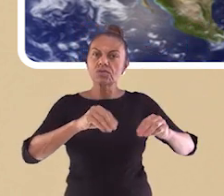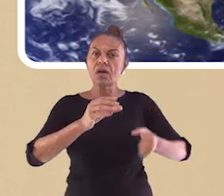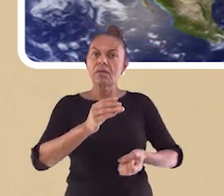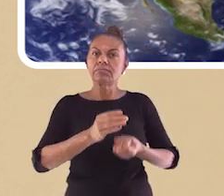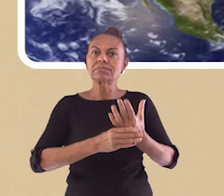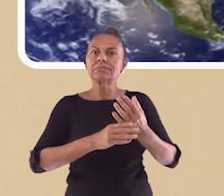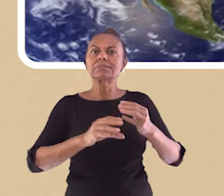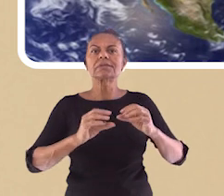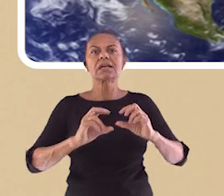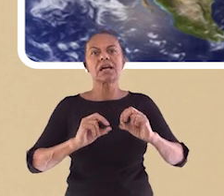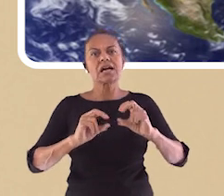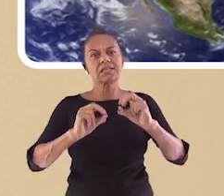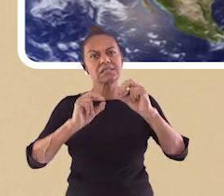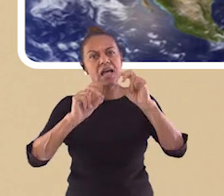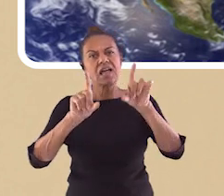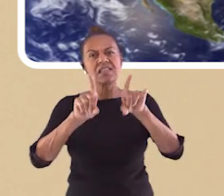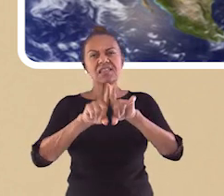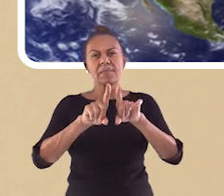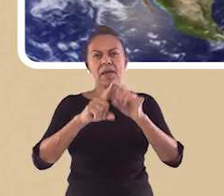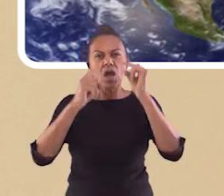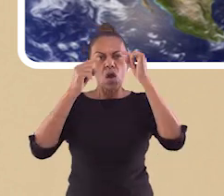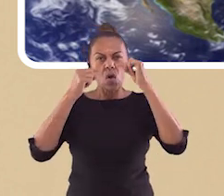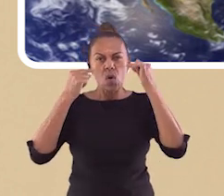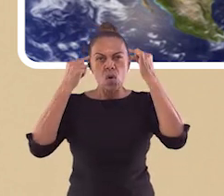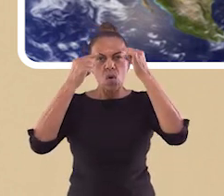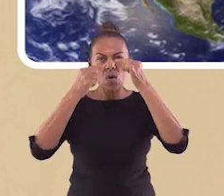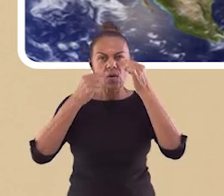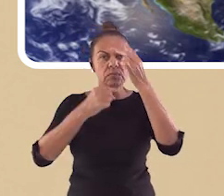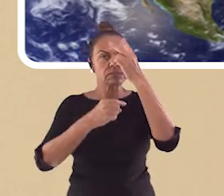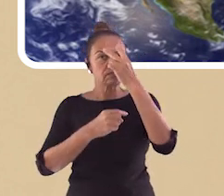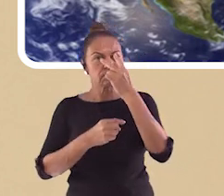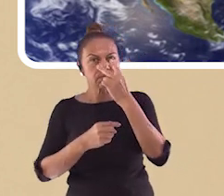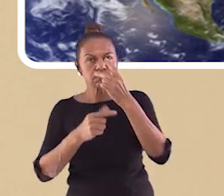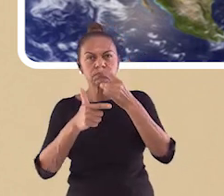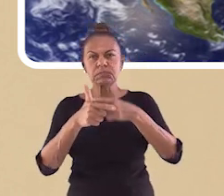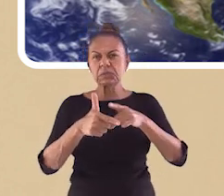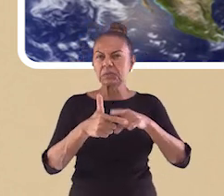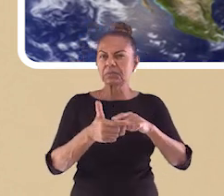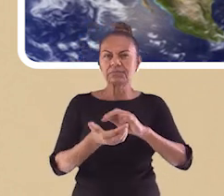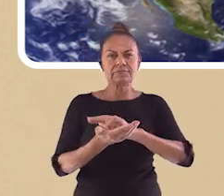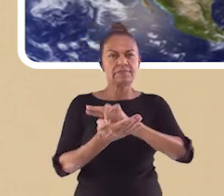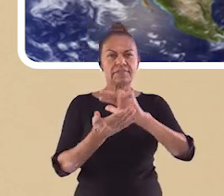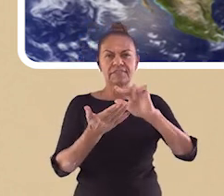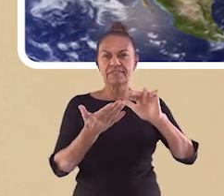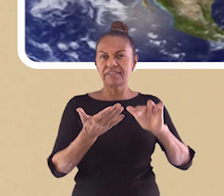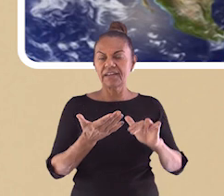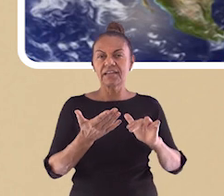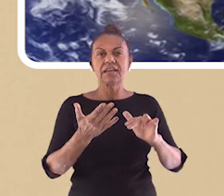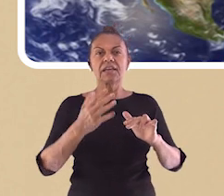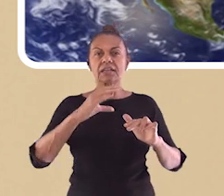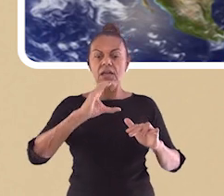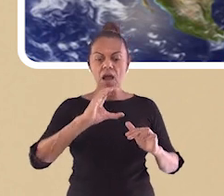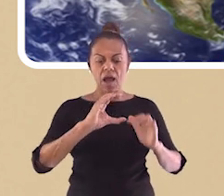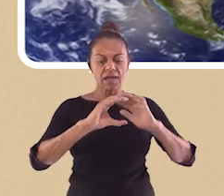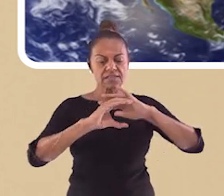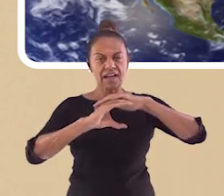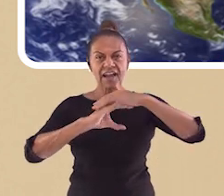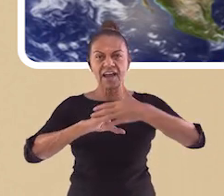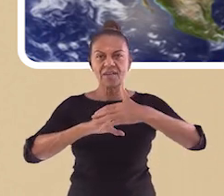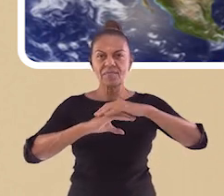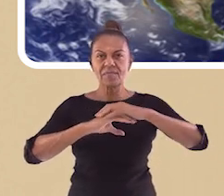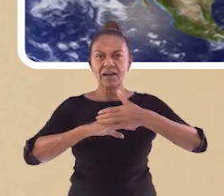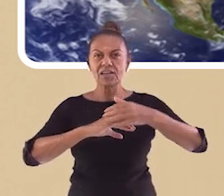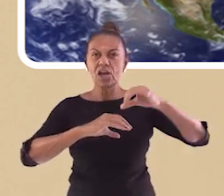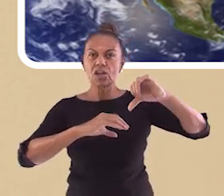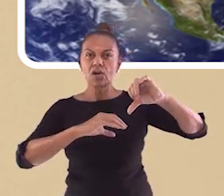câncer de pele. A radiação também atinge a superfície do olho, causando problemas de visão. Felizmente, a camada de ozônio